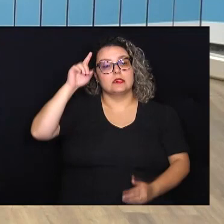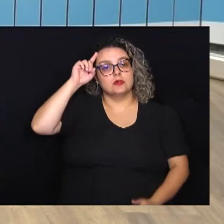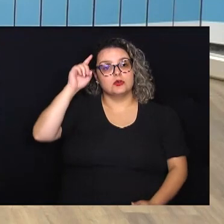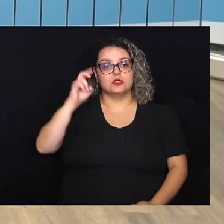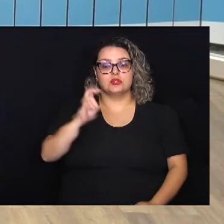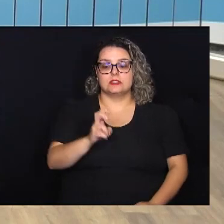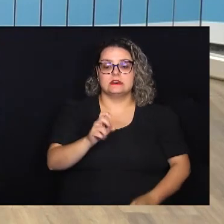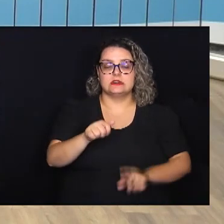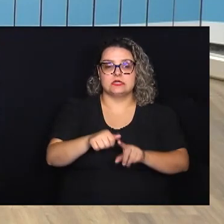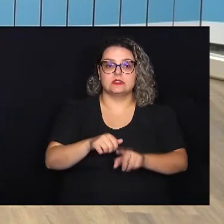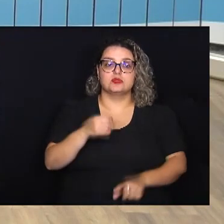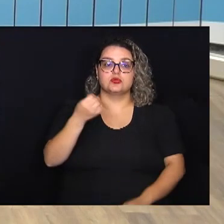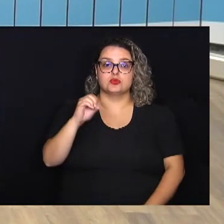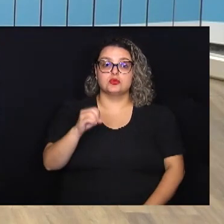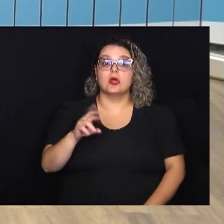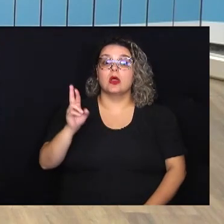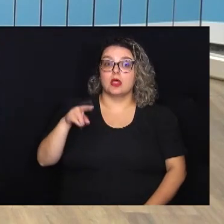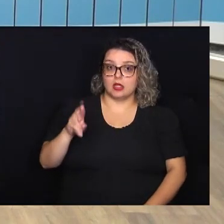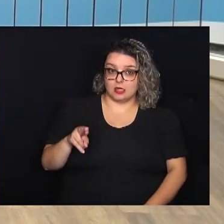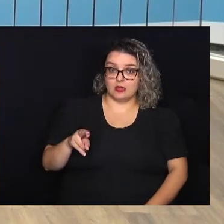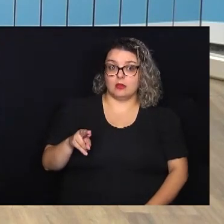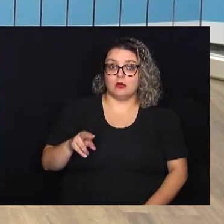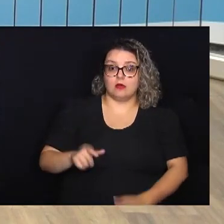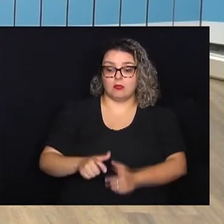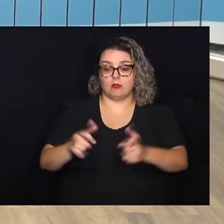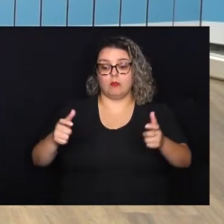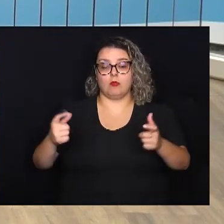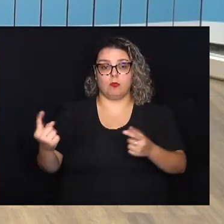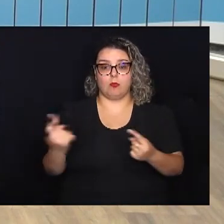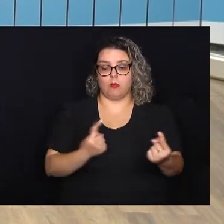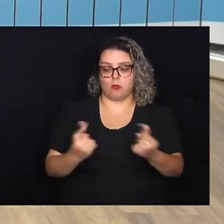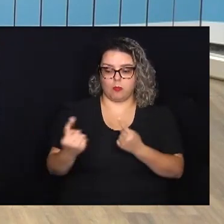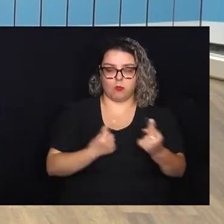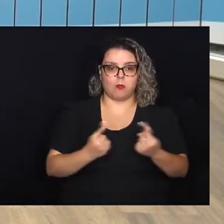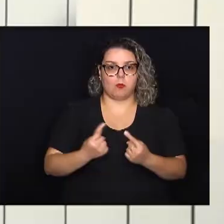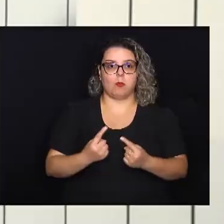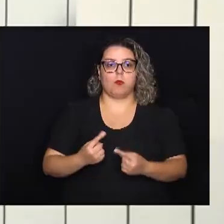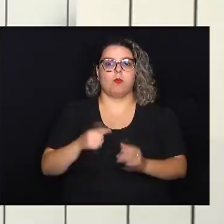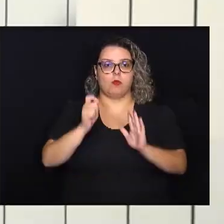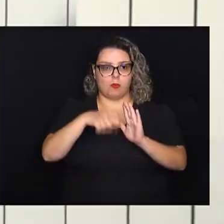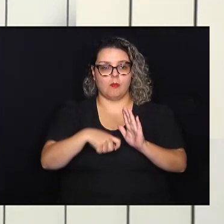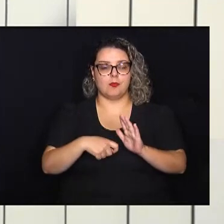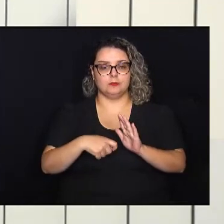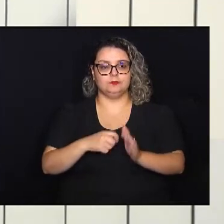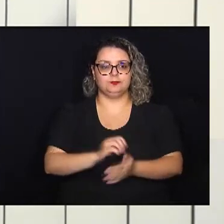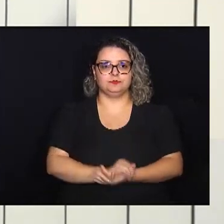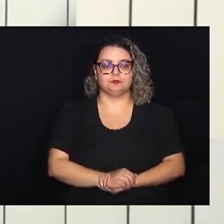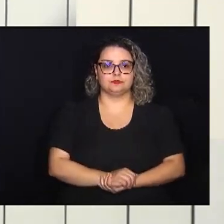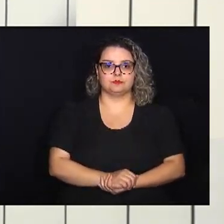5 de outubro o motivo é a alta demanda registrada entre